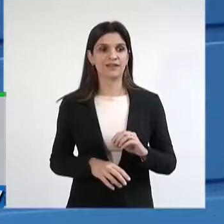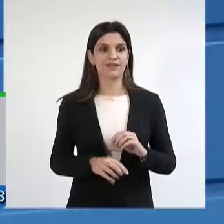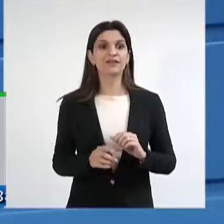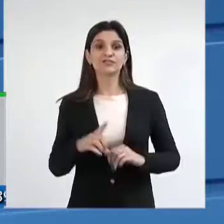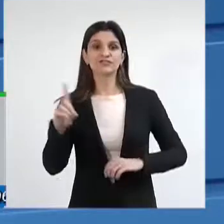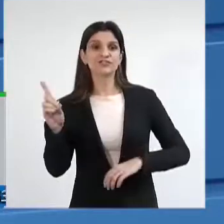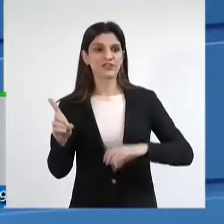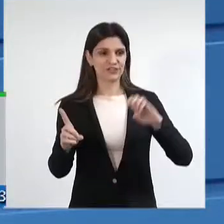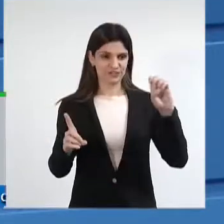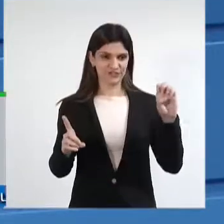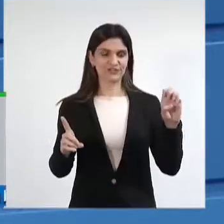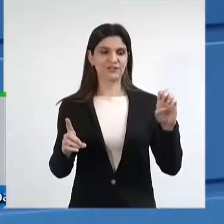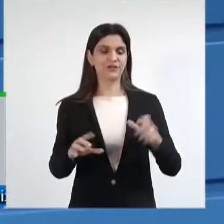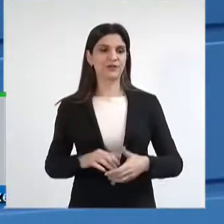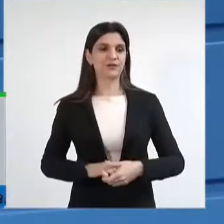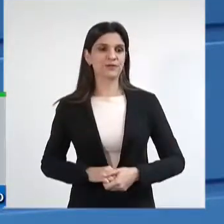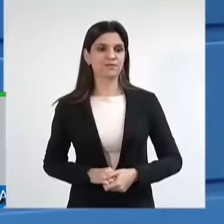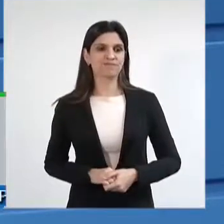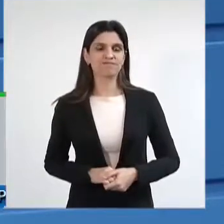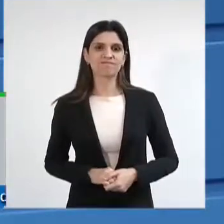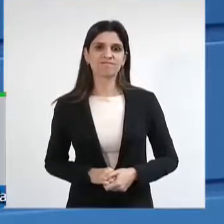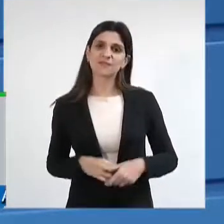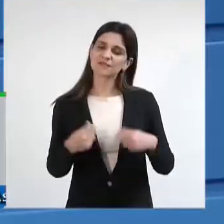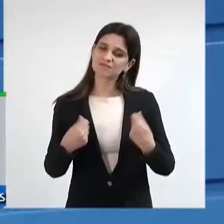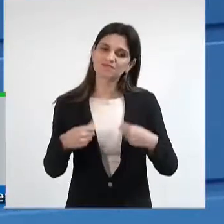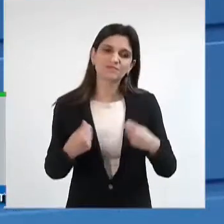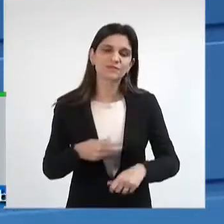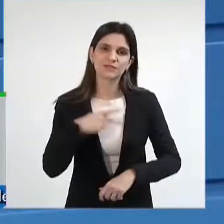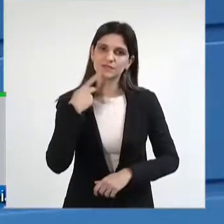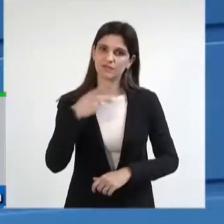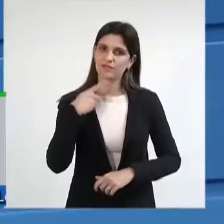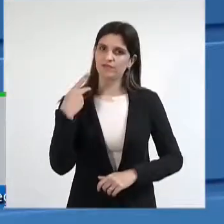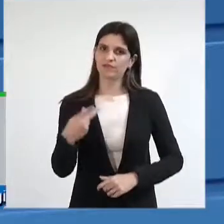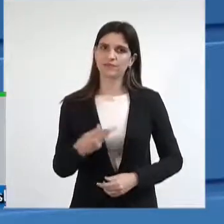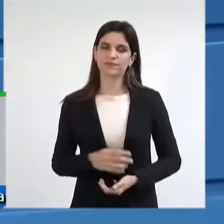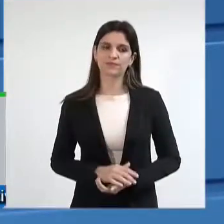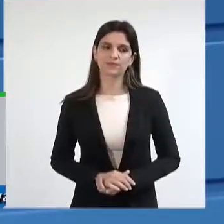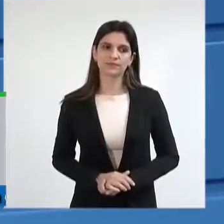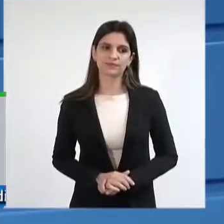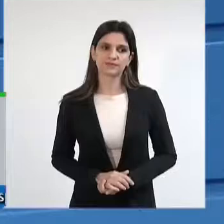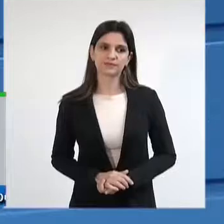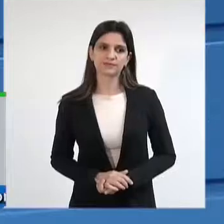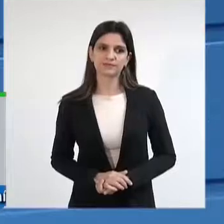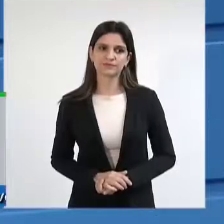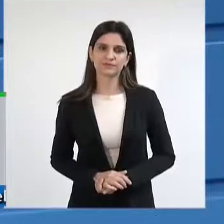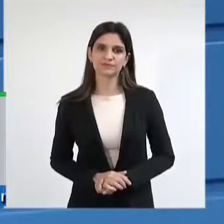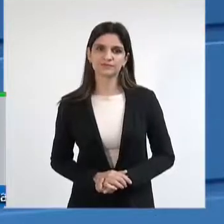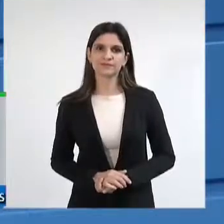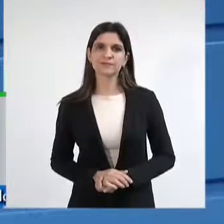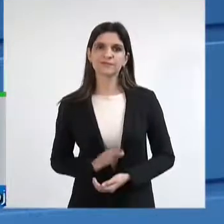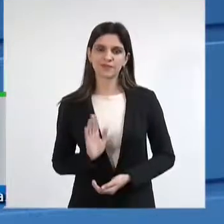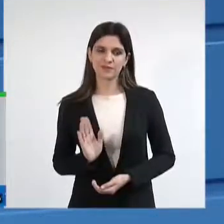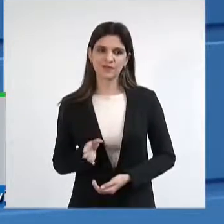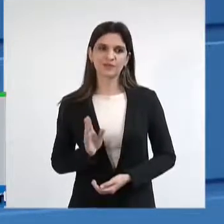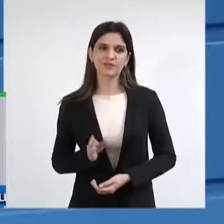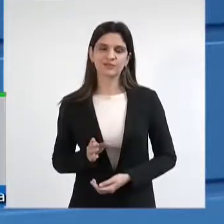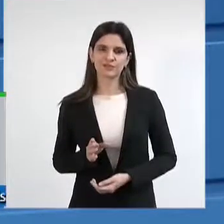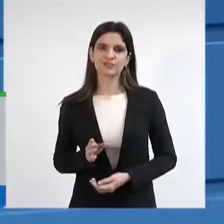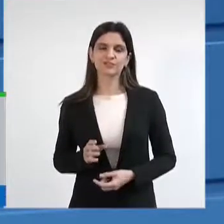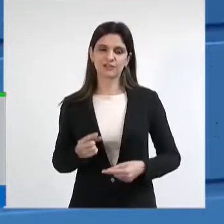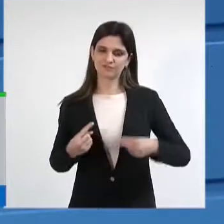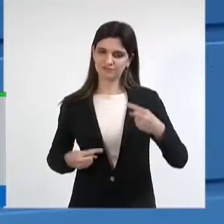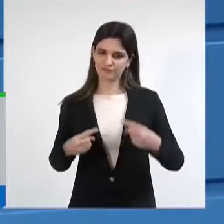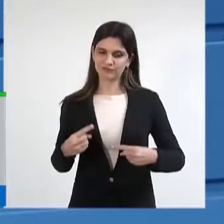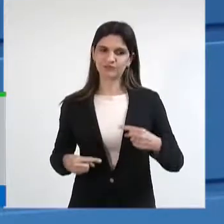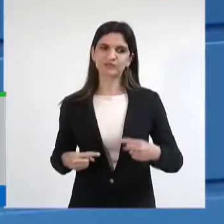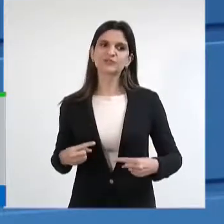força realmente a tocar nesse assunto. Eu já tive aqui aparteando Vossa Excelência e disse